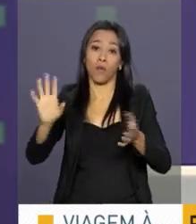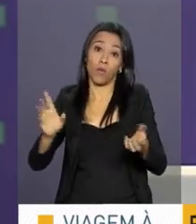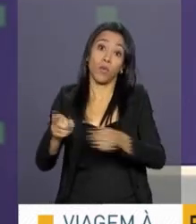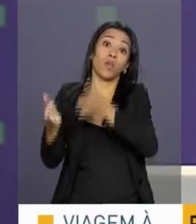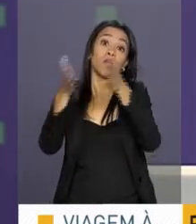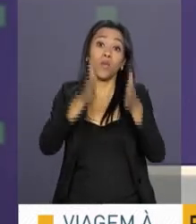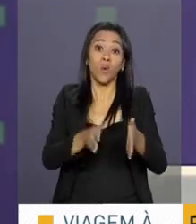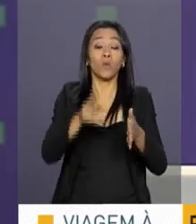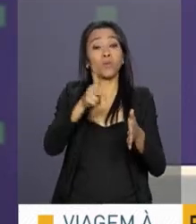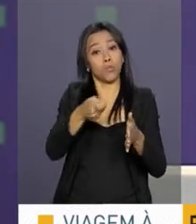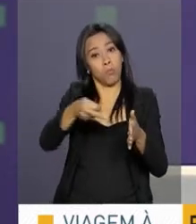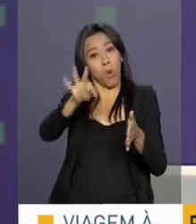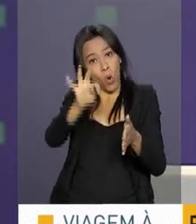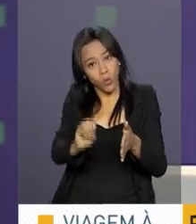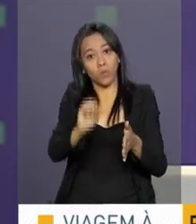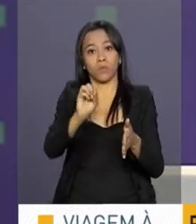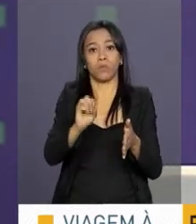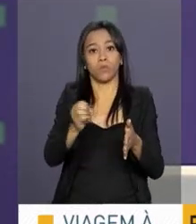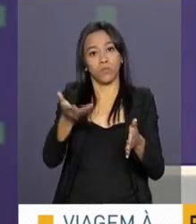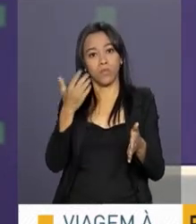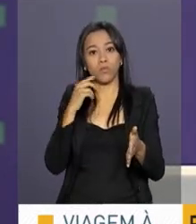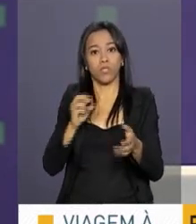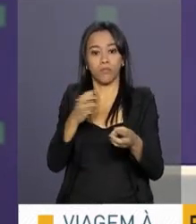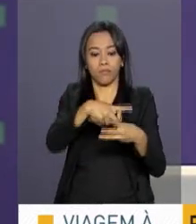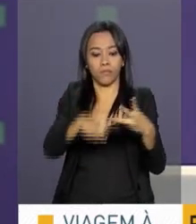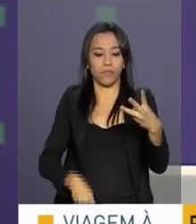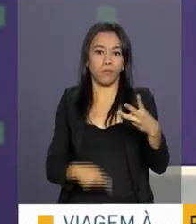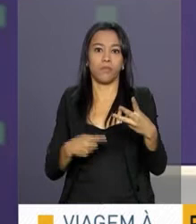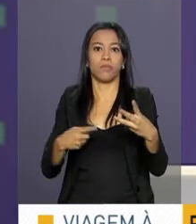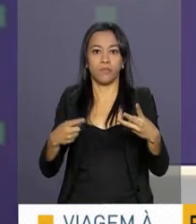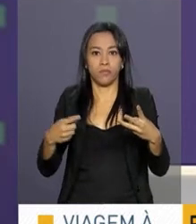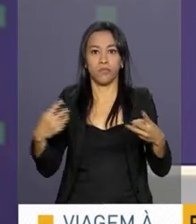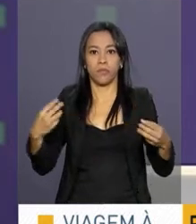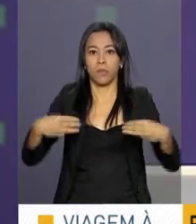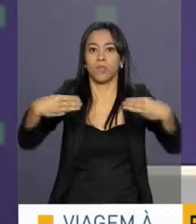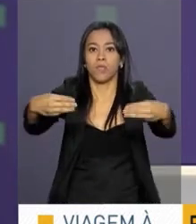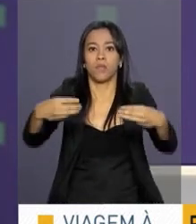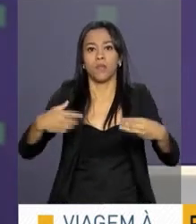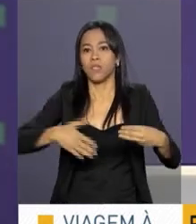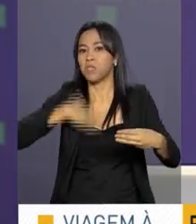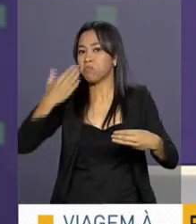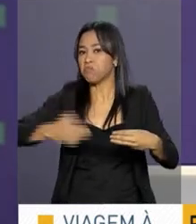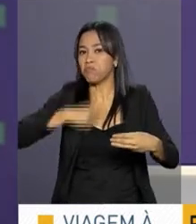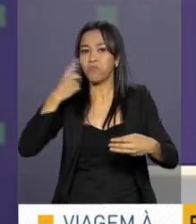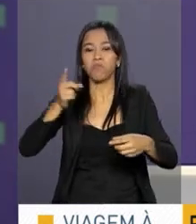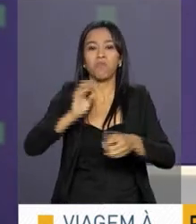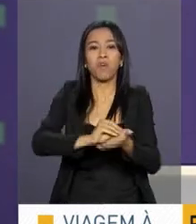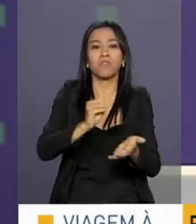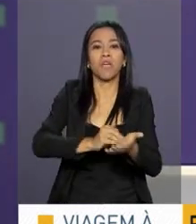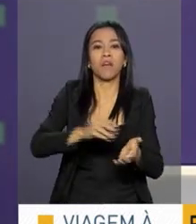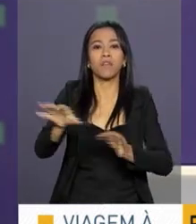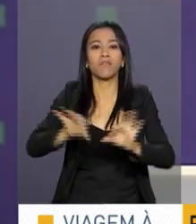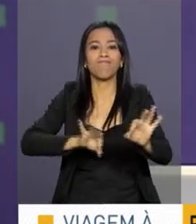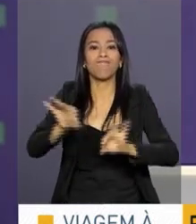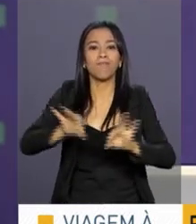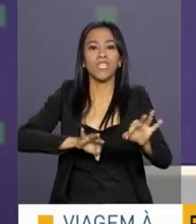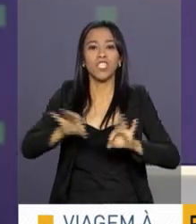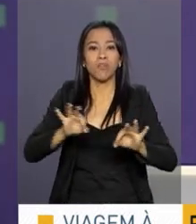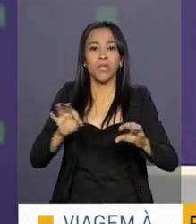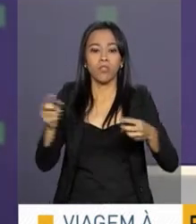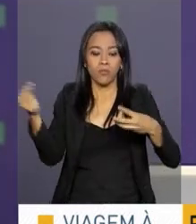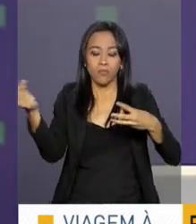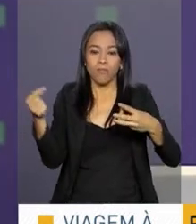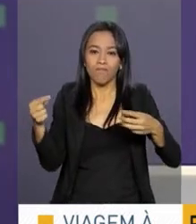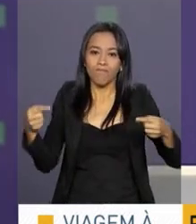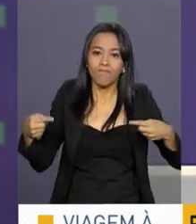de Portos. Isso fazia com que o país, né, não planejasse a sua intermodalidade. O presidente